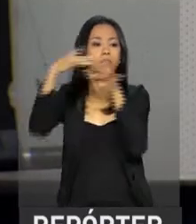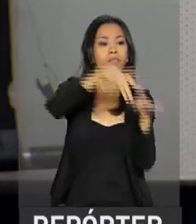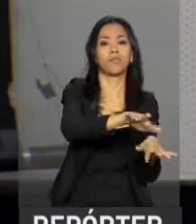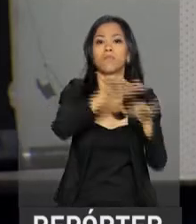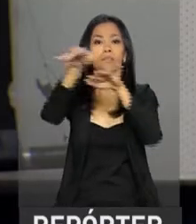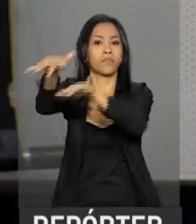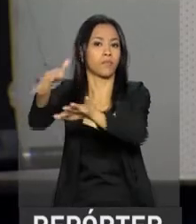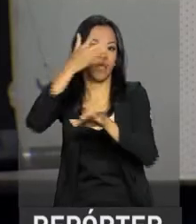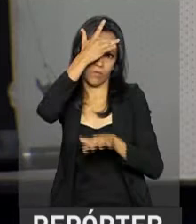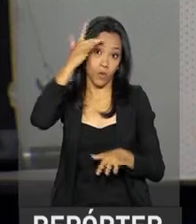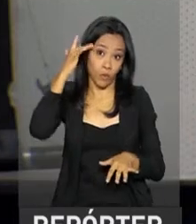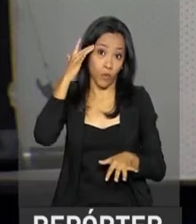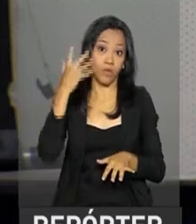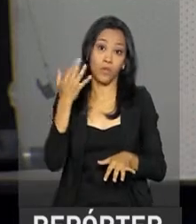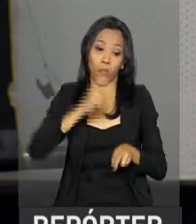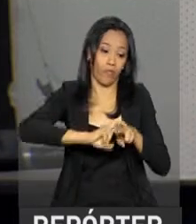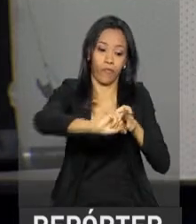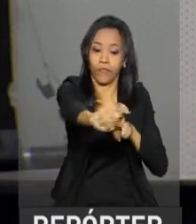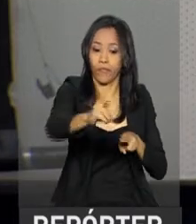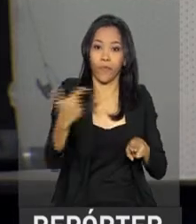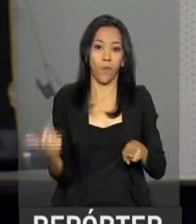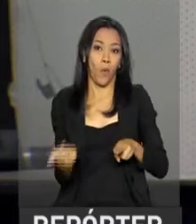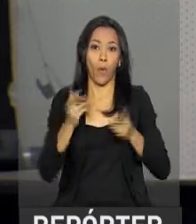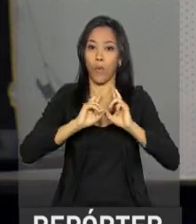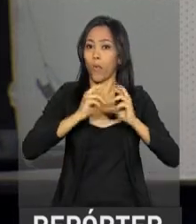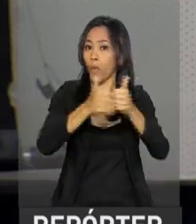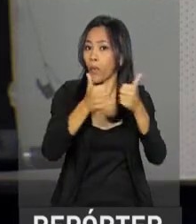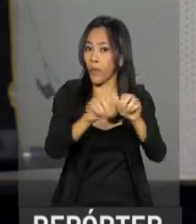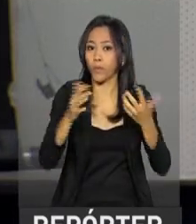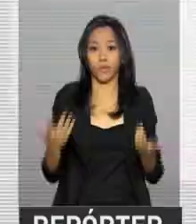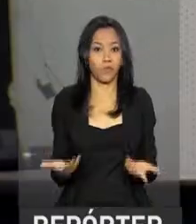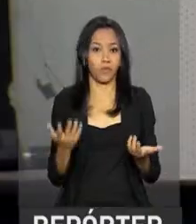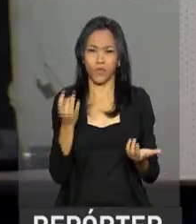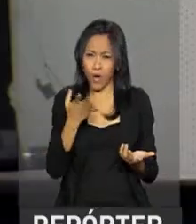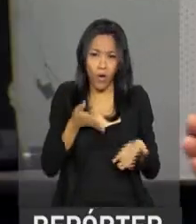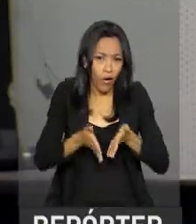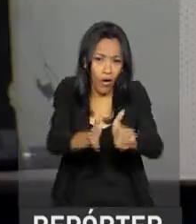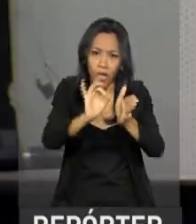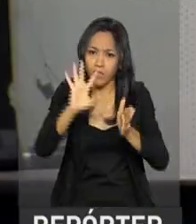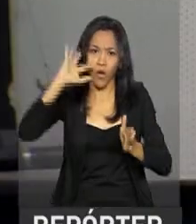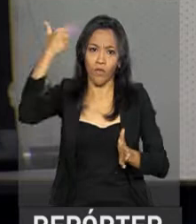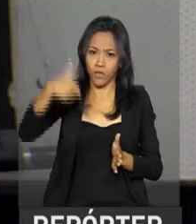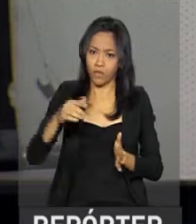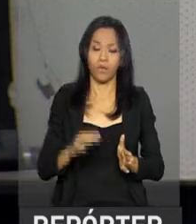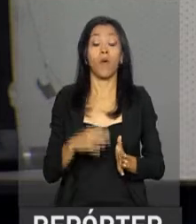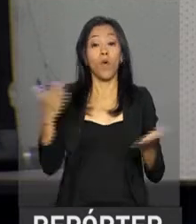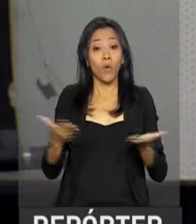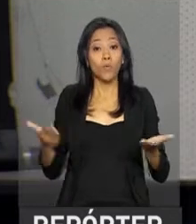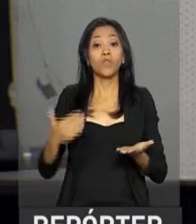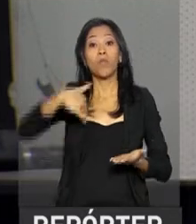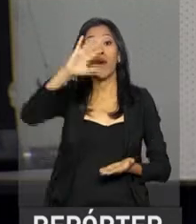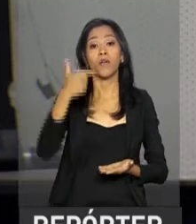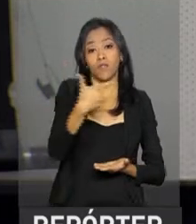é por ferrovia ou por ônibus rodovia e nós somos hoje um país de 200